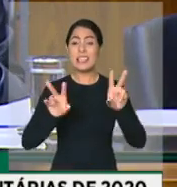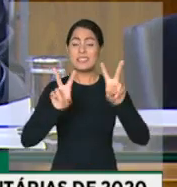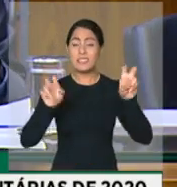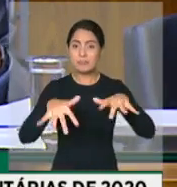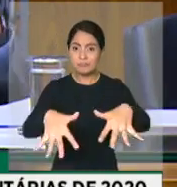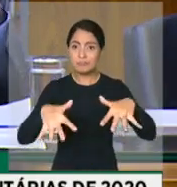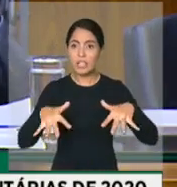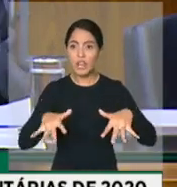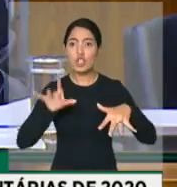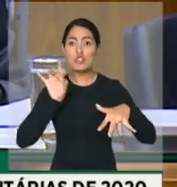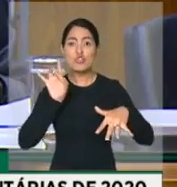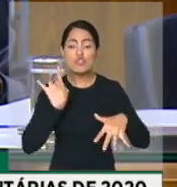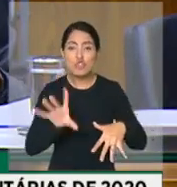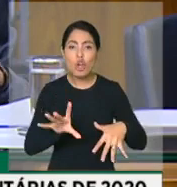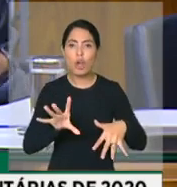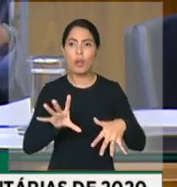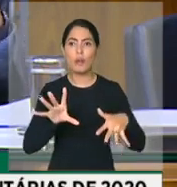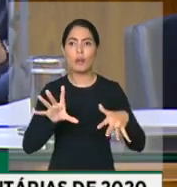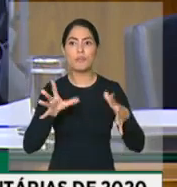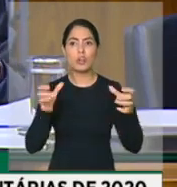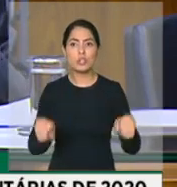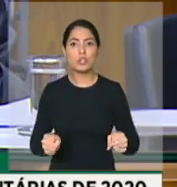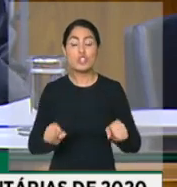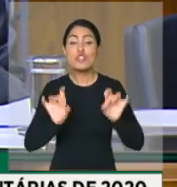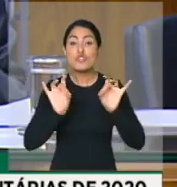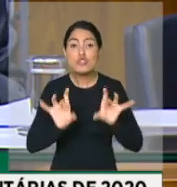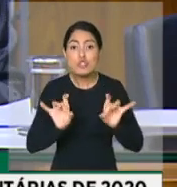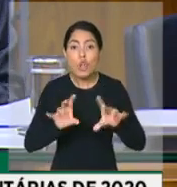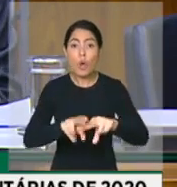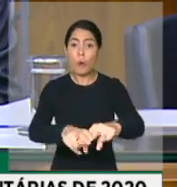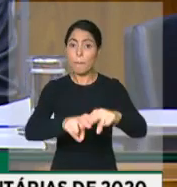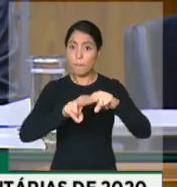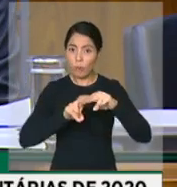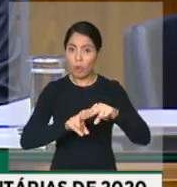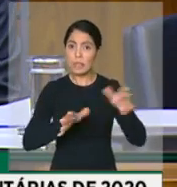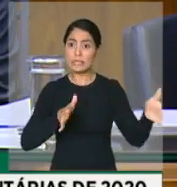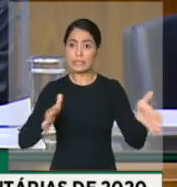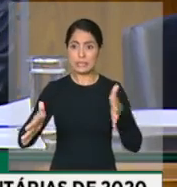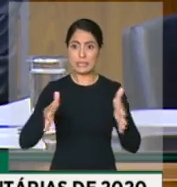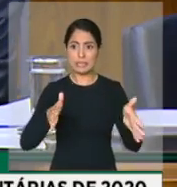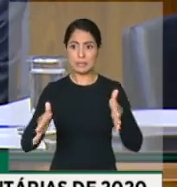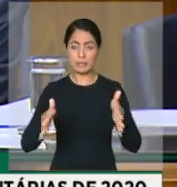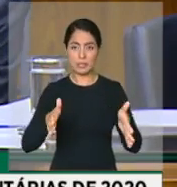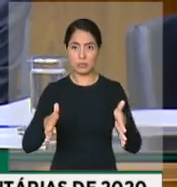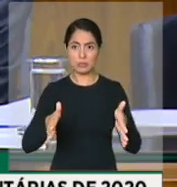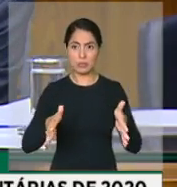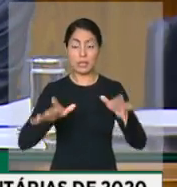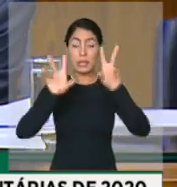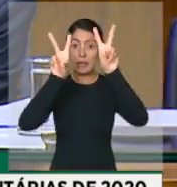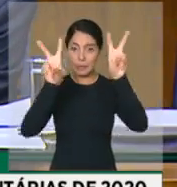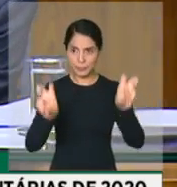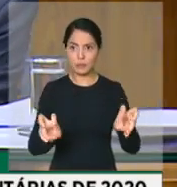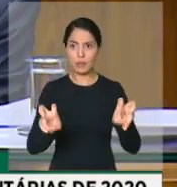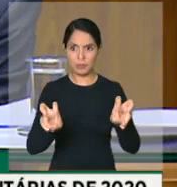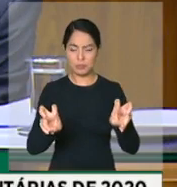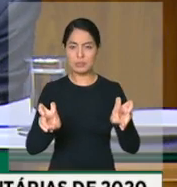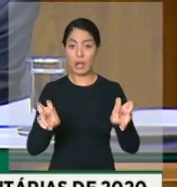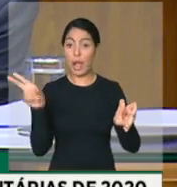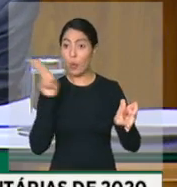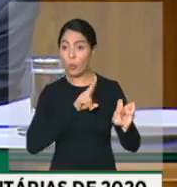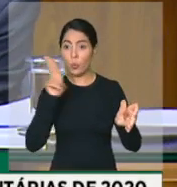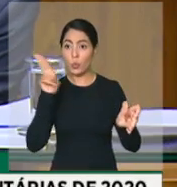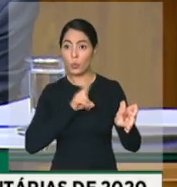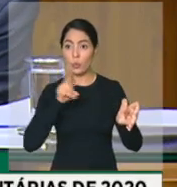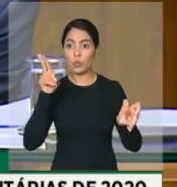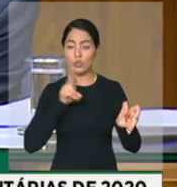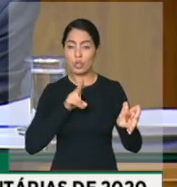seria adotada somente e exclusivamente nesse período e para temas atinentes à urgência